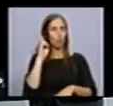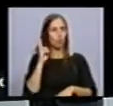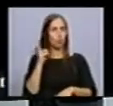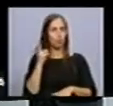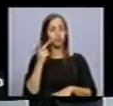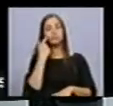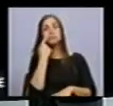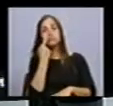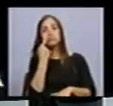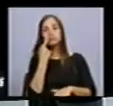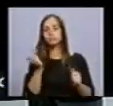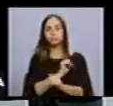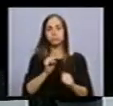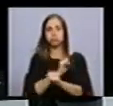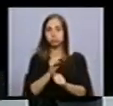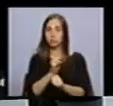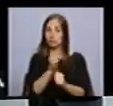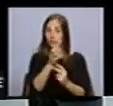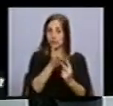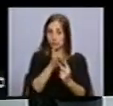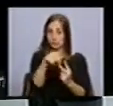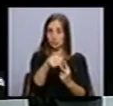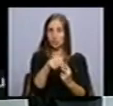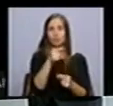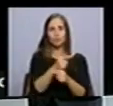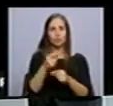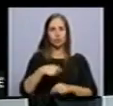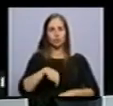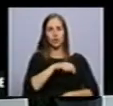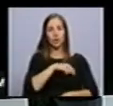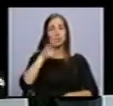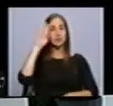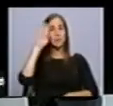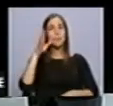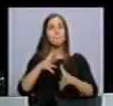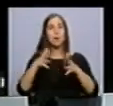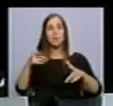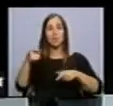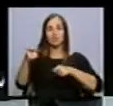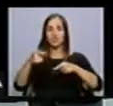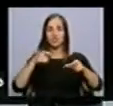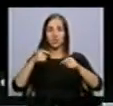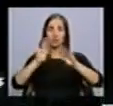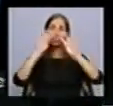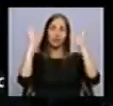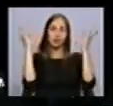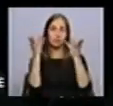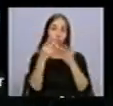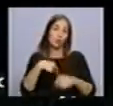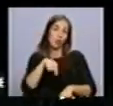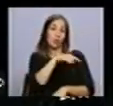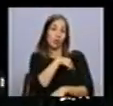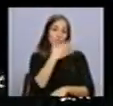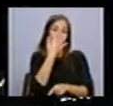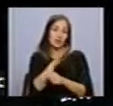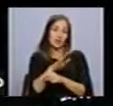explosões e eventos, sobretudo também porque nós sabemos que grande parte das estrelas que existem no universo, muitas daquelas que nós estamos a olhar, olhamos para o